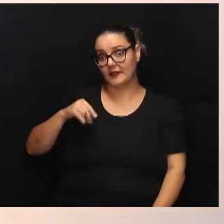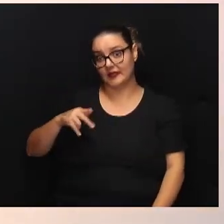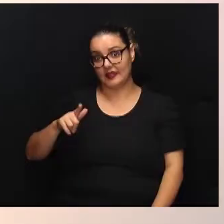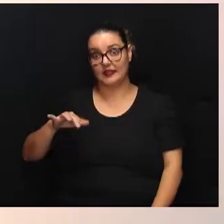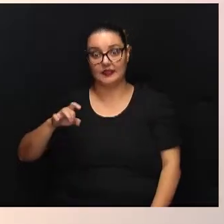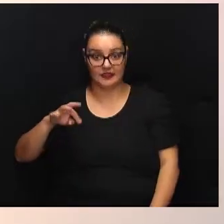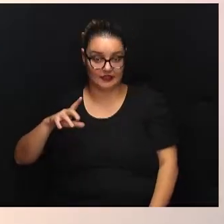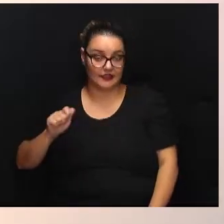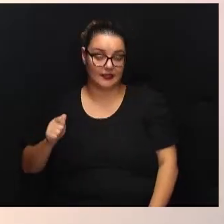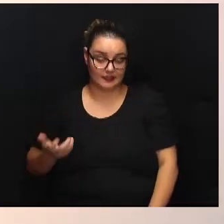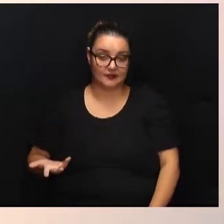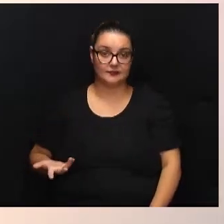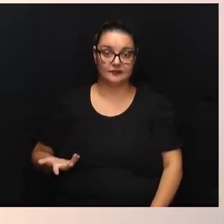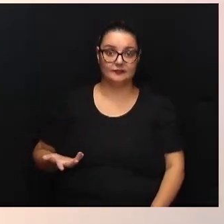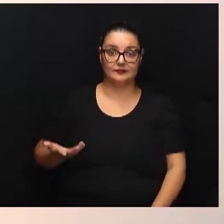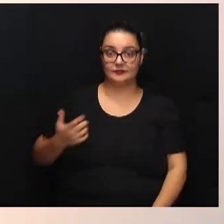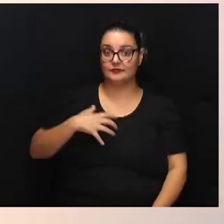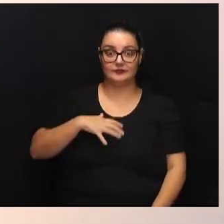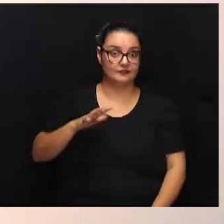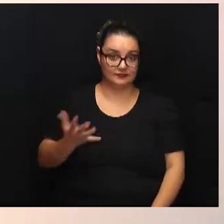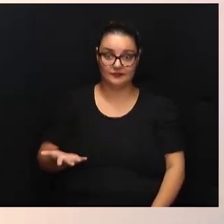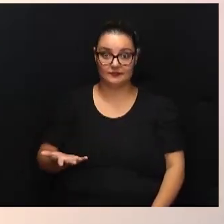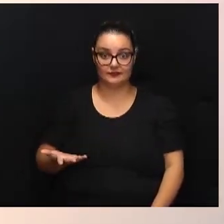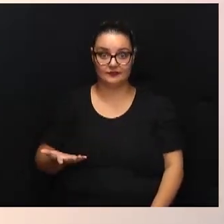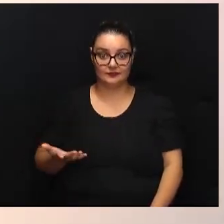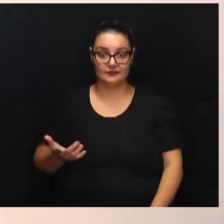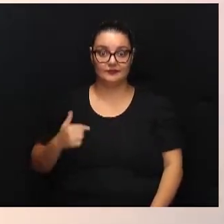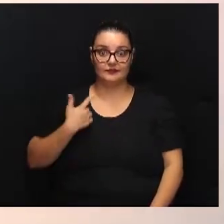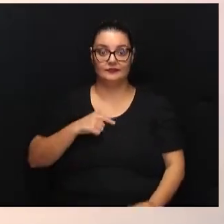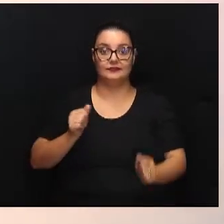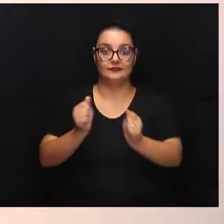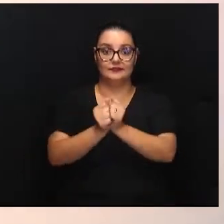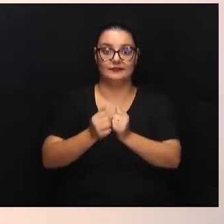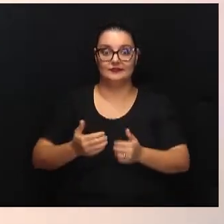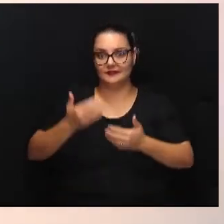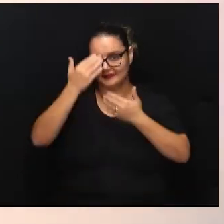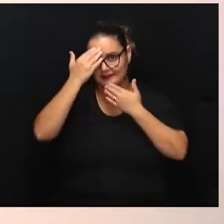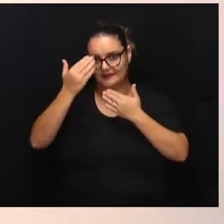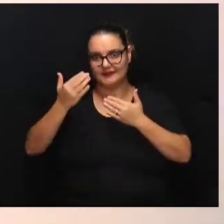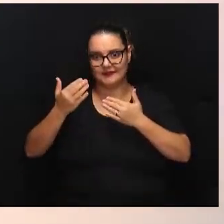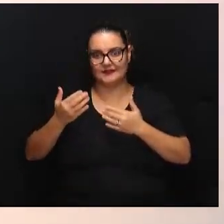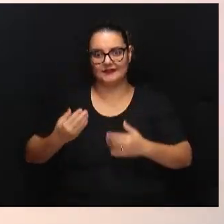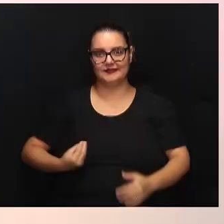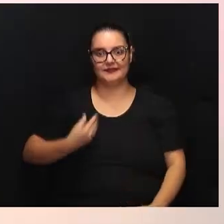gente. Tamo junto. Obrigada por estarmos aqui. Valeu.